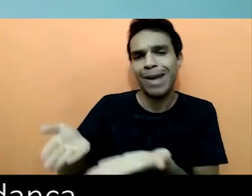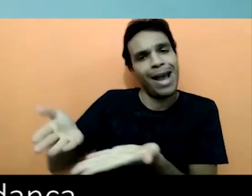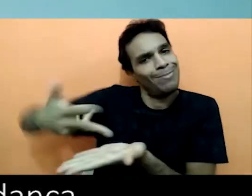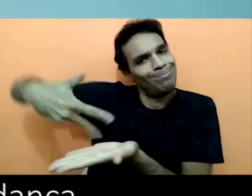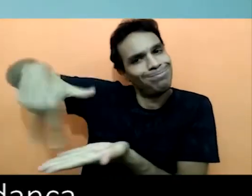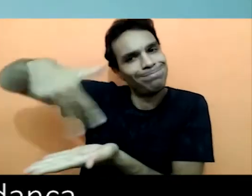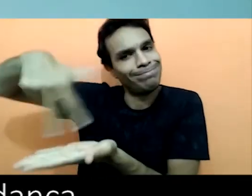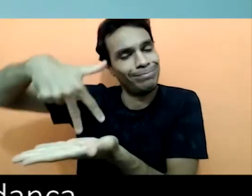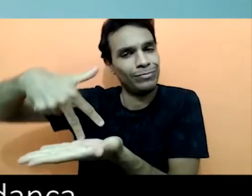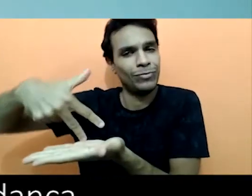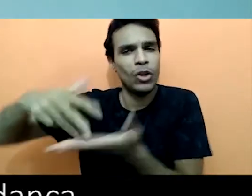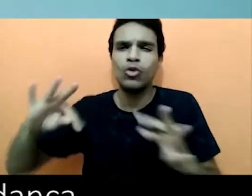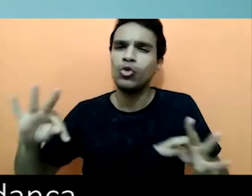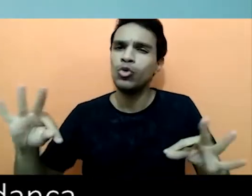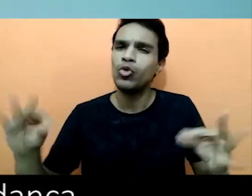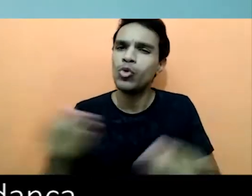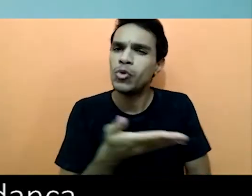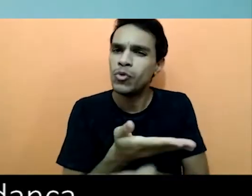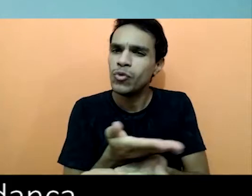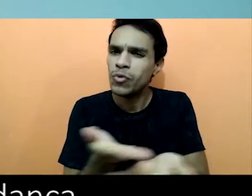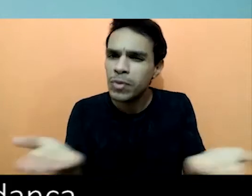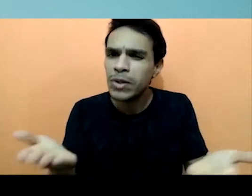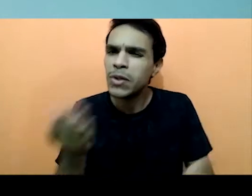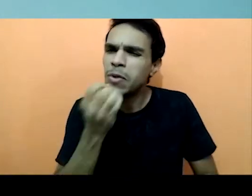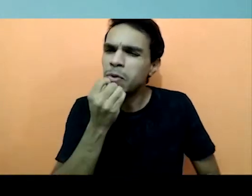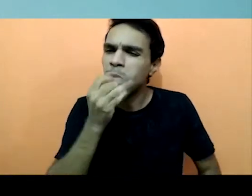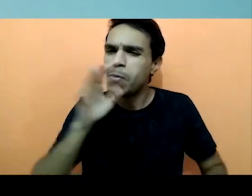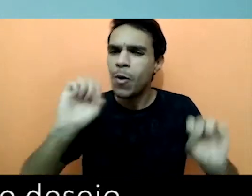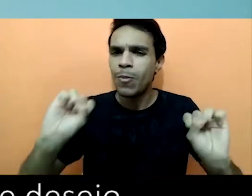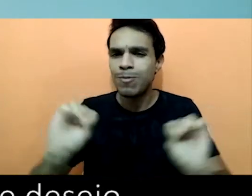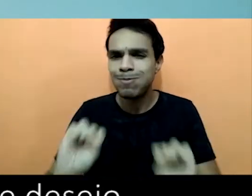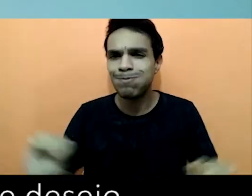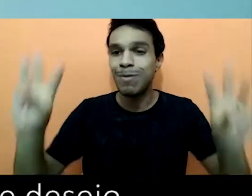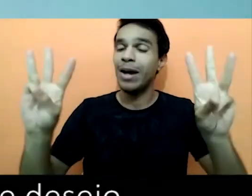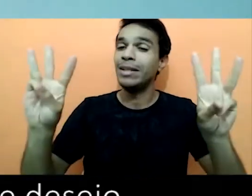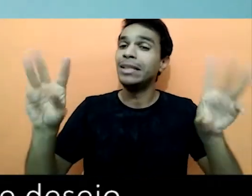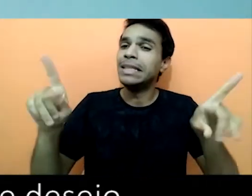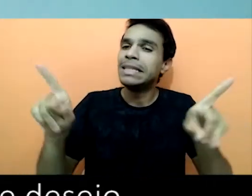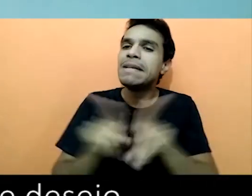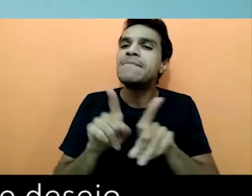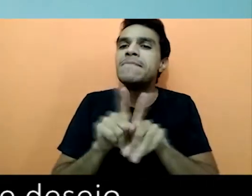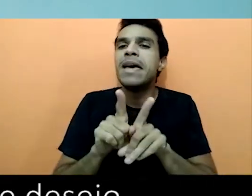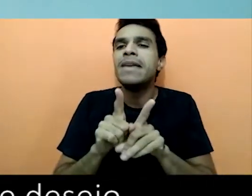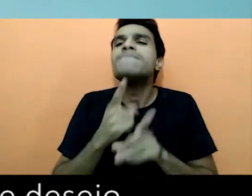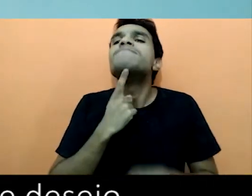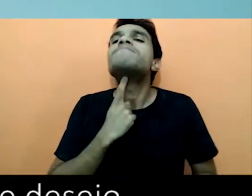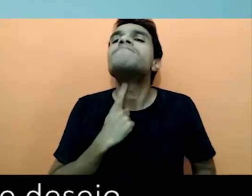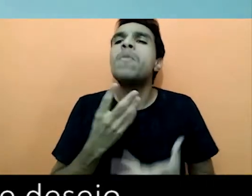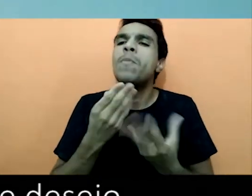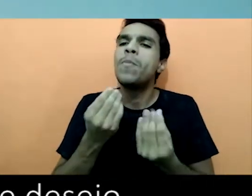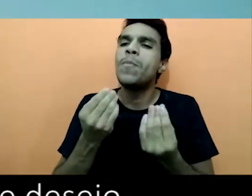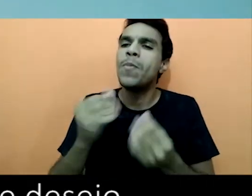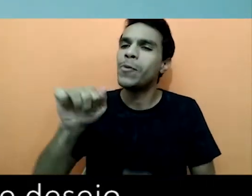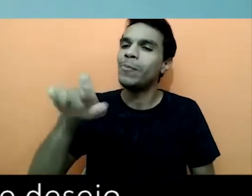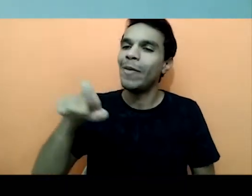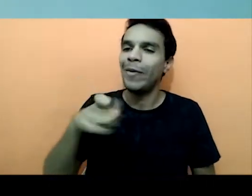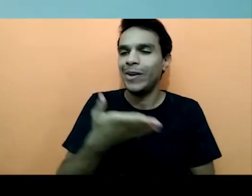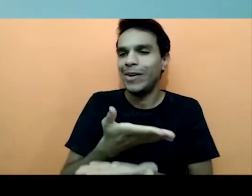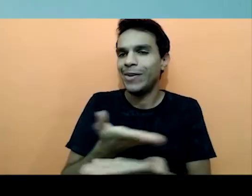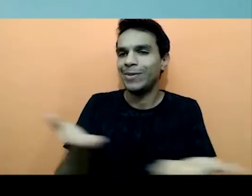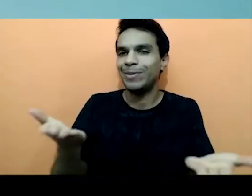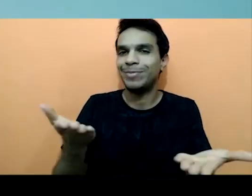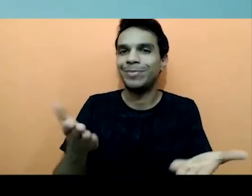e sabedorias por meio da nossa dança. Tenham todo um bom espetáculo e